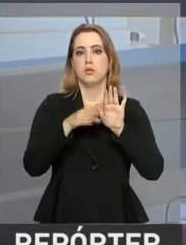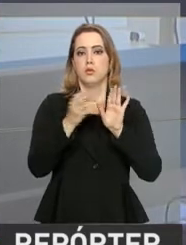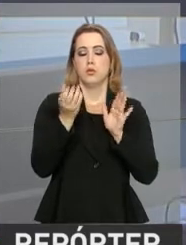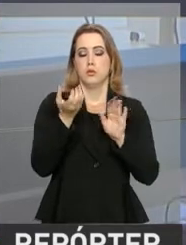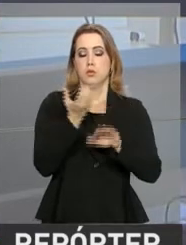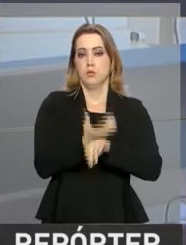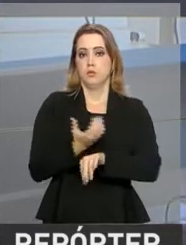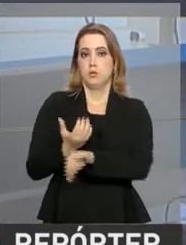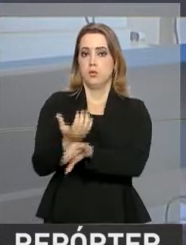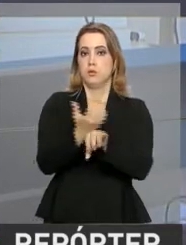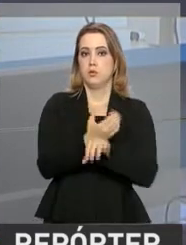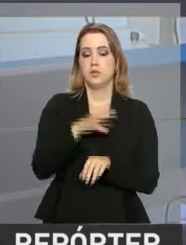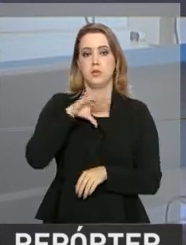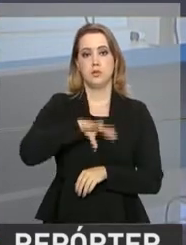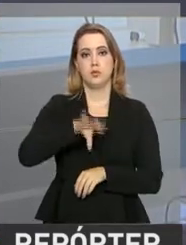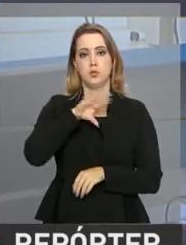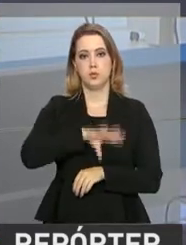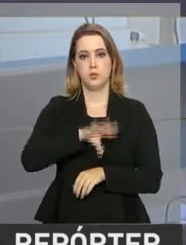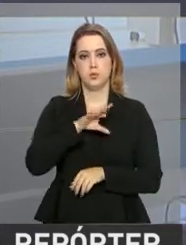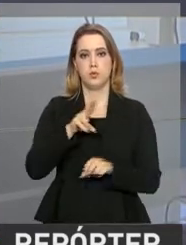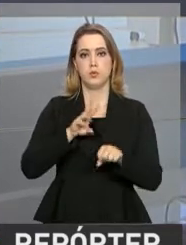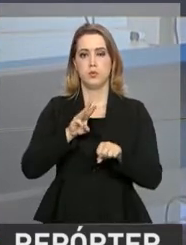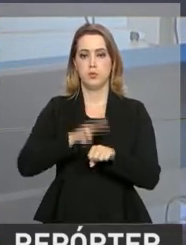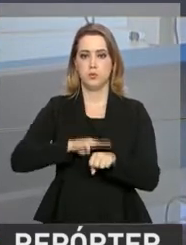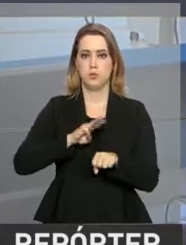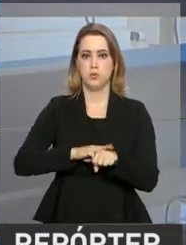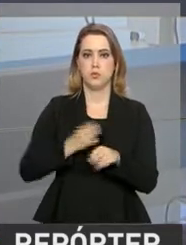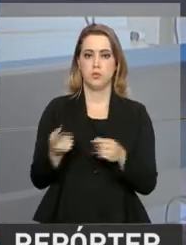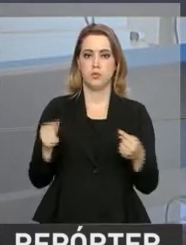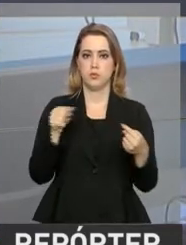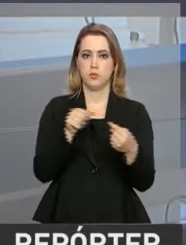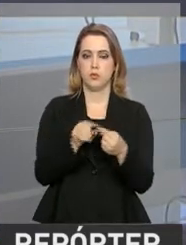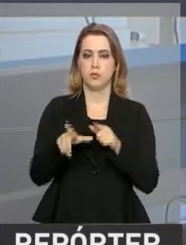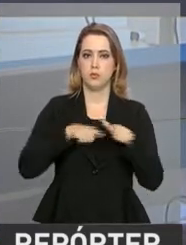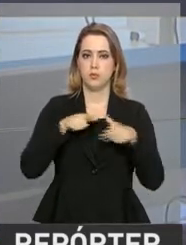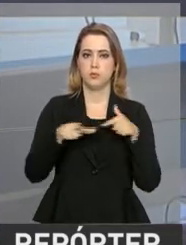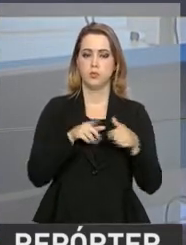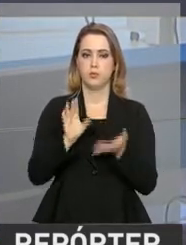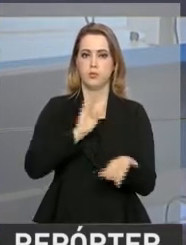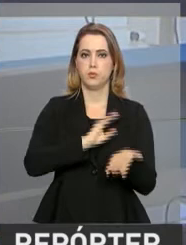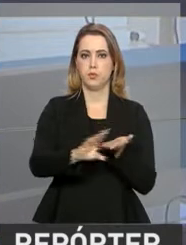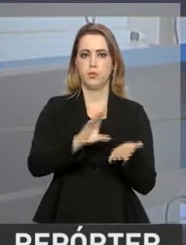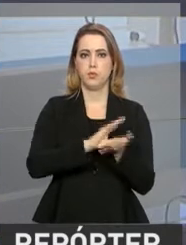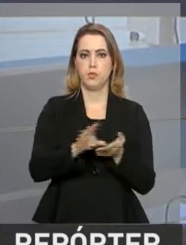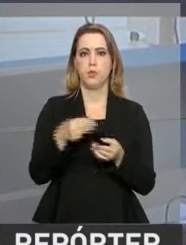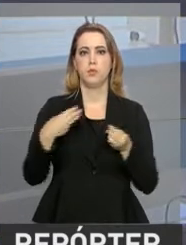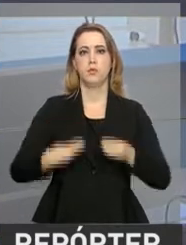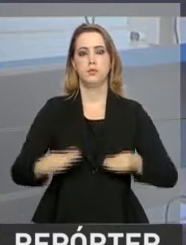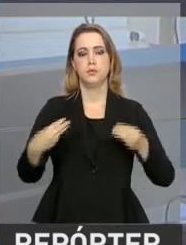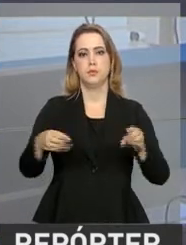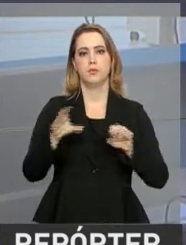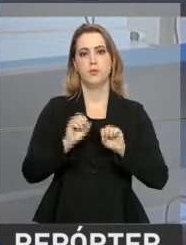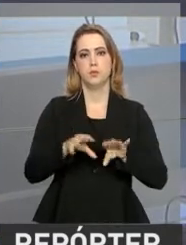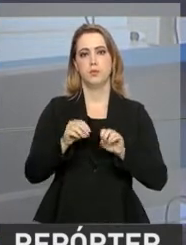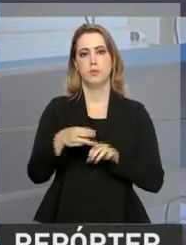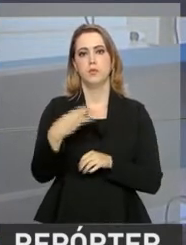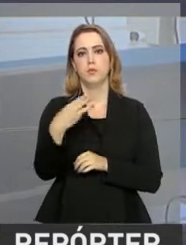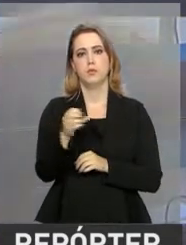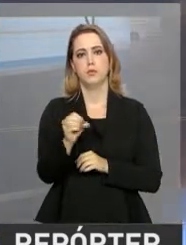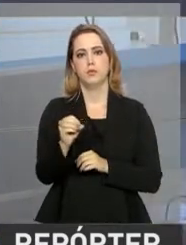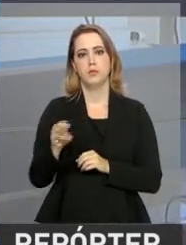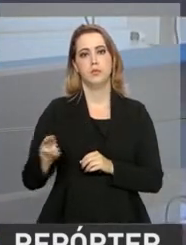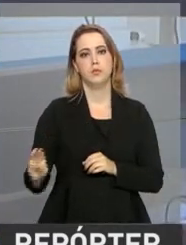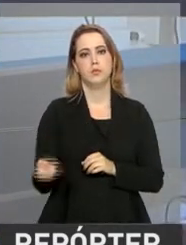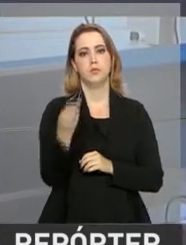sejam voltados para o trabalho o investimento do ministério da educação com o programa ensino médio inovador é de 300